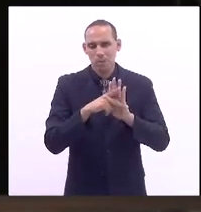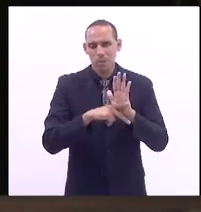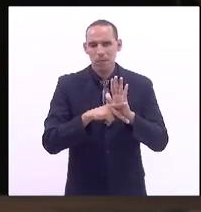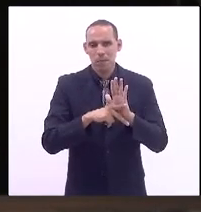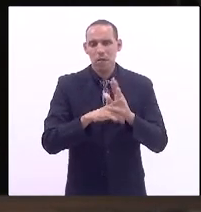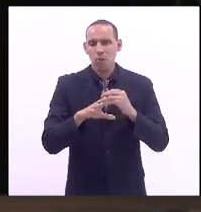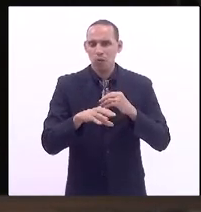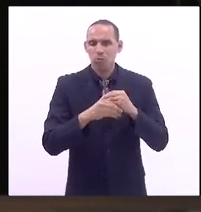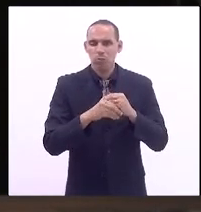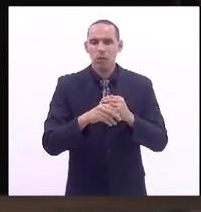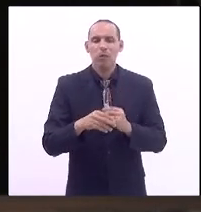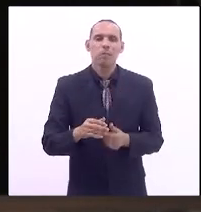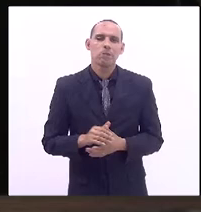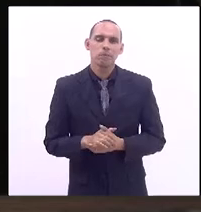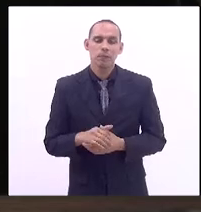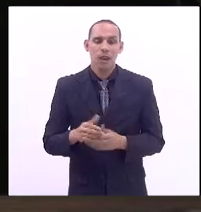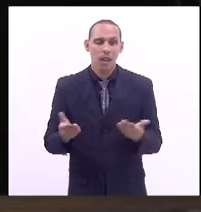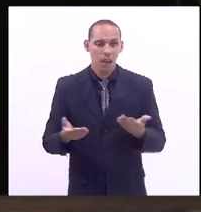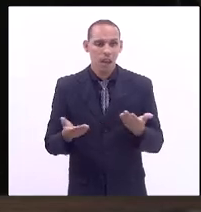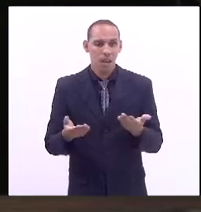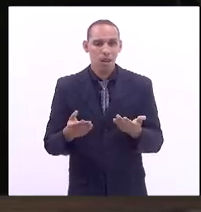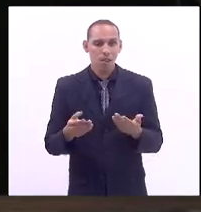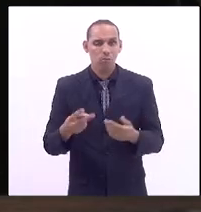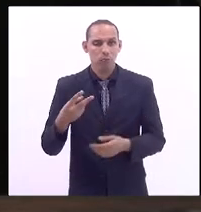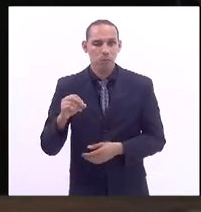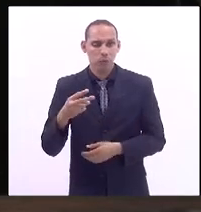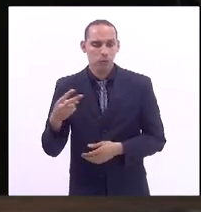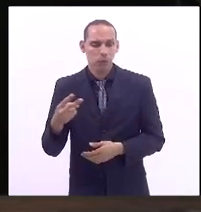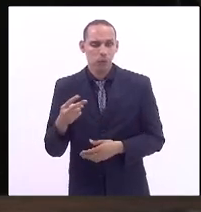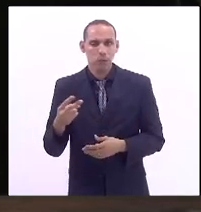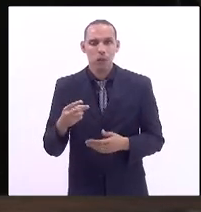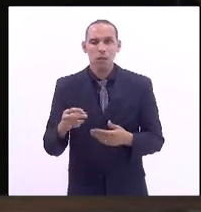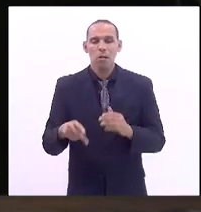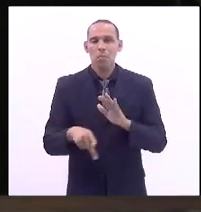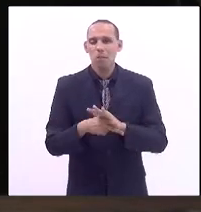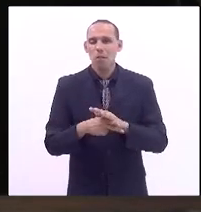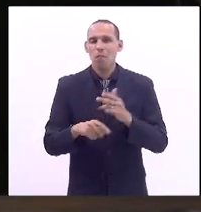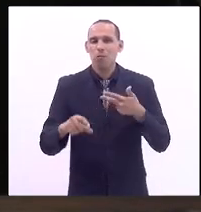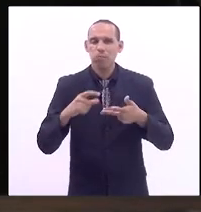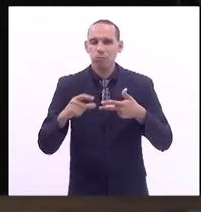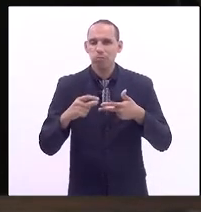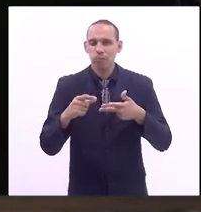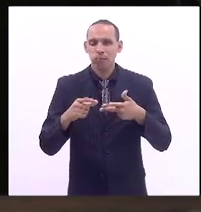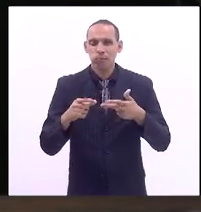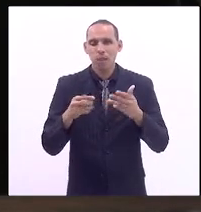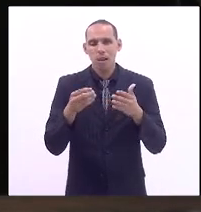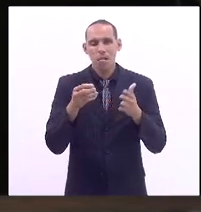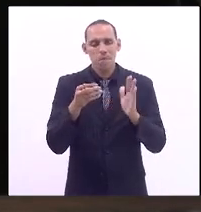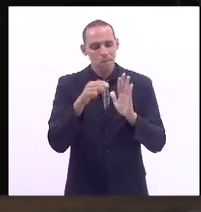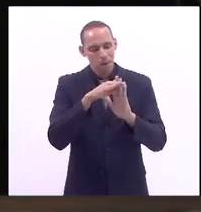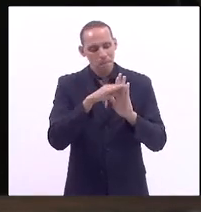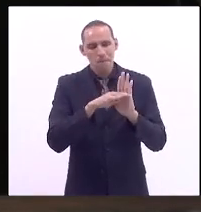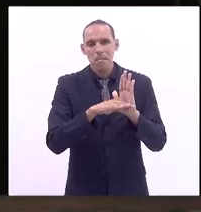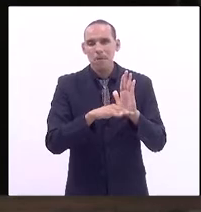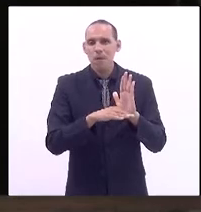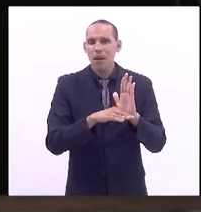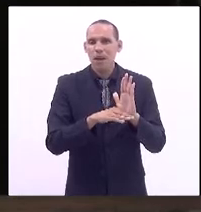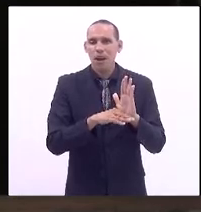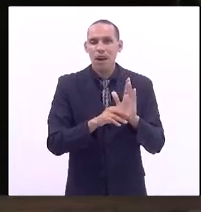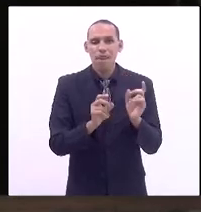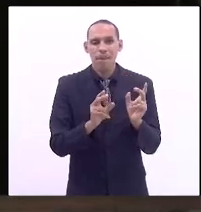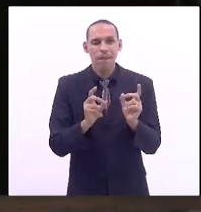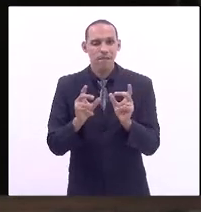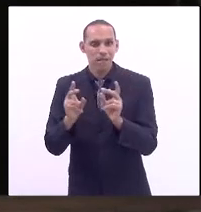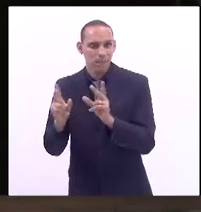métodos de investidores de autoria do Poder Executivo que estabelece as condições e regras Gerais aplicáveis alienação onerosa